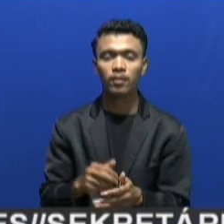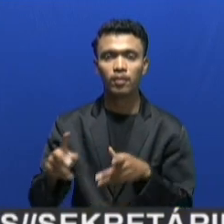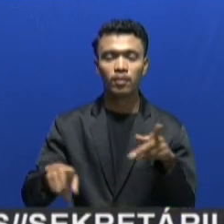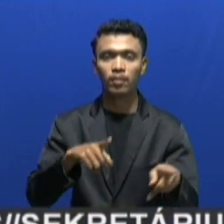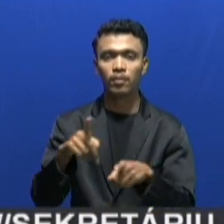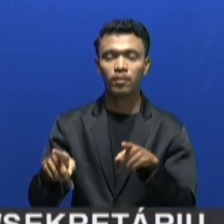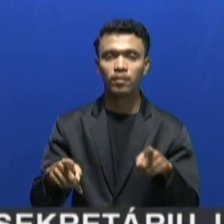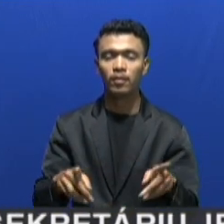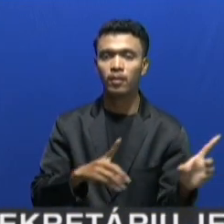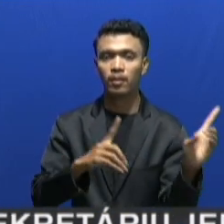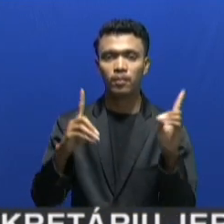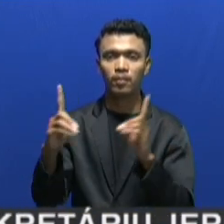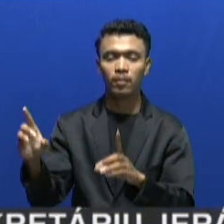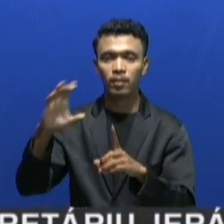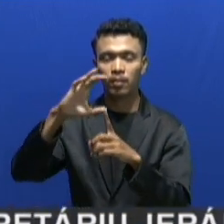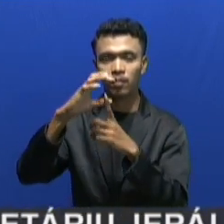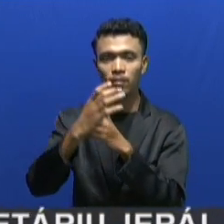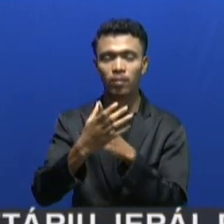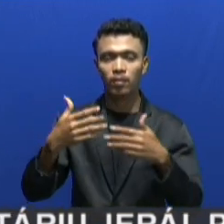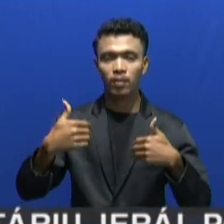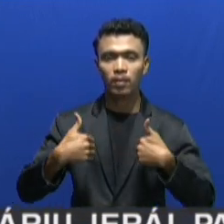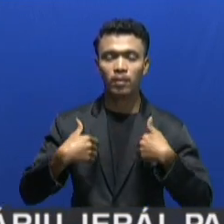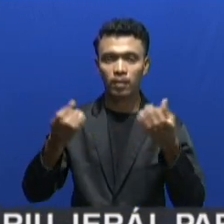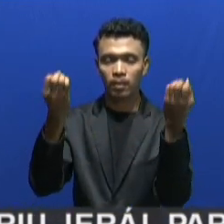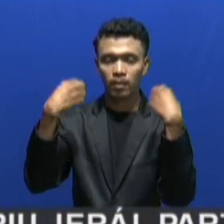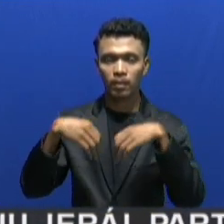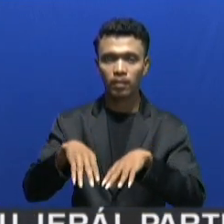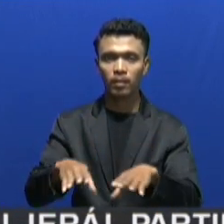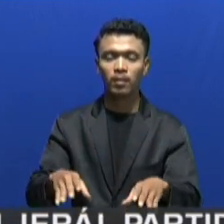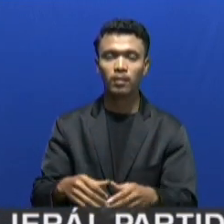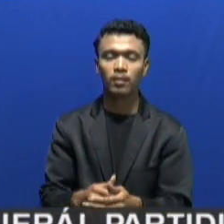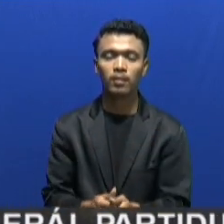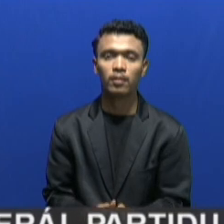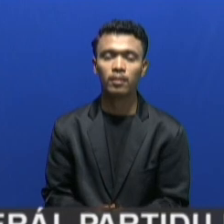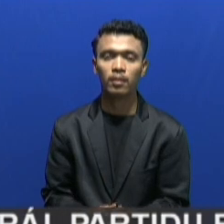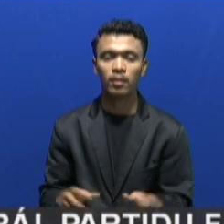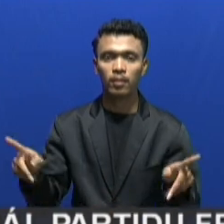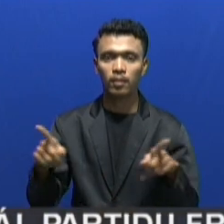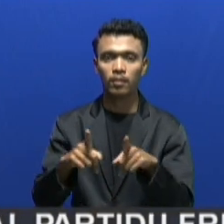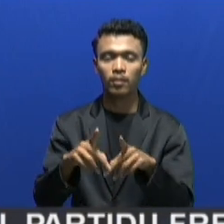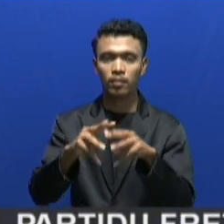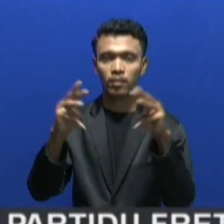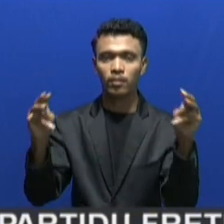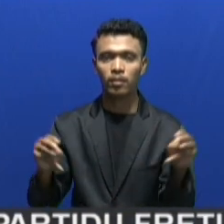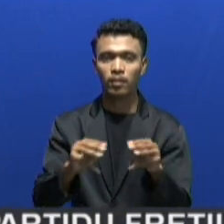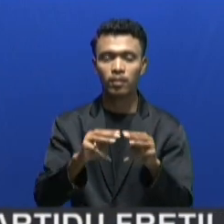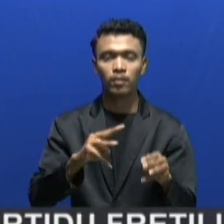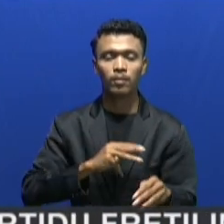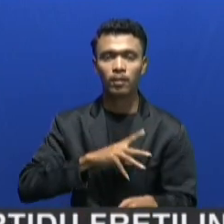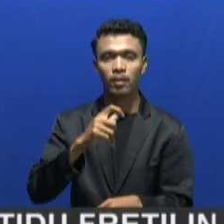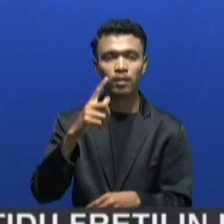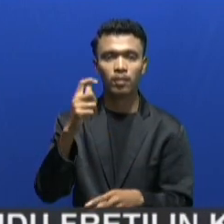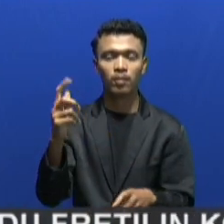Komunidade Ilimanu realiza Tarabando e atasi ue IANN suku uma kaduak postu laklo munisipiu Manatutu